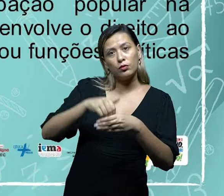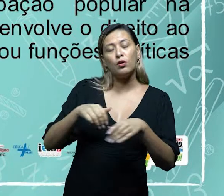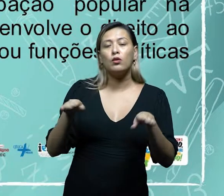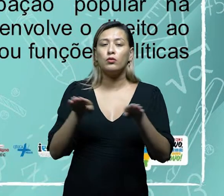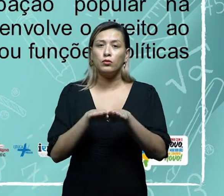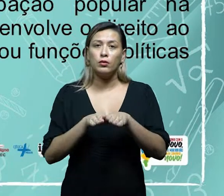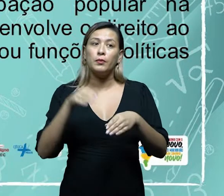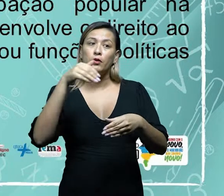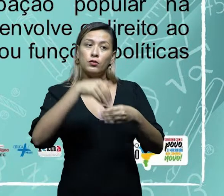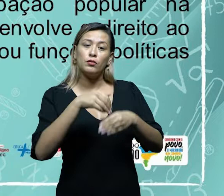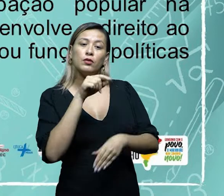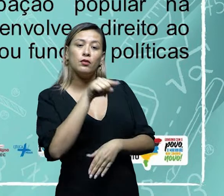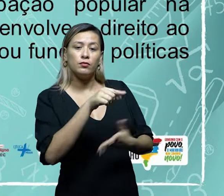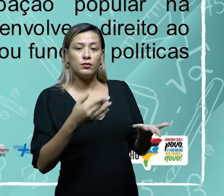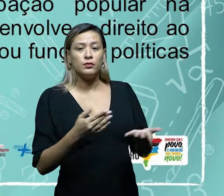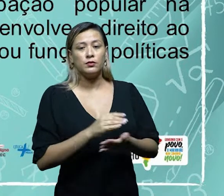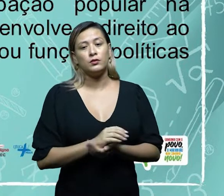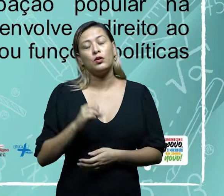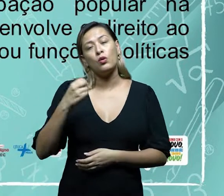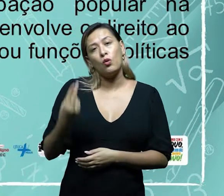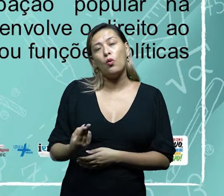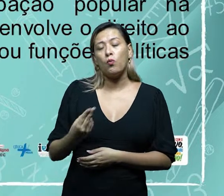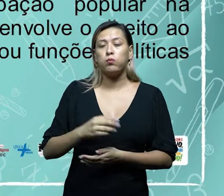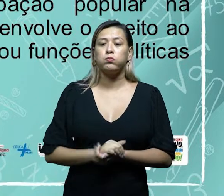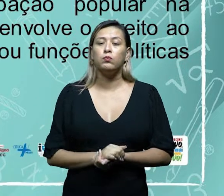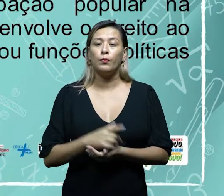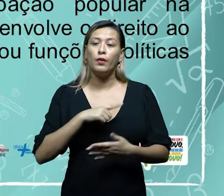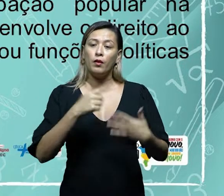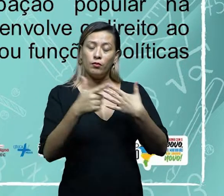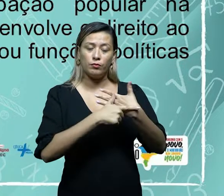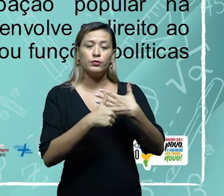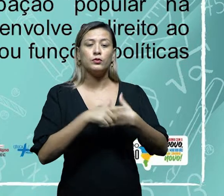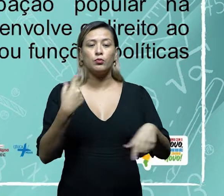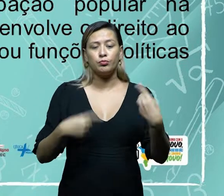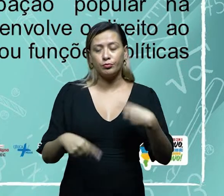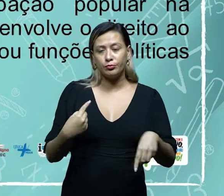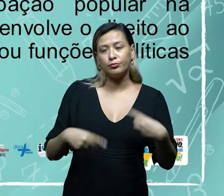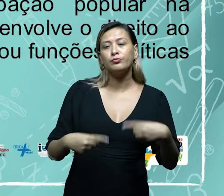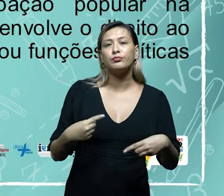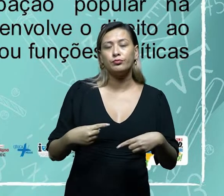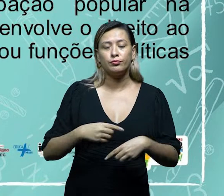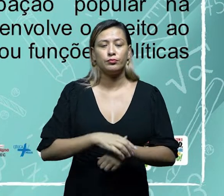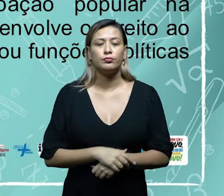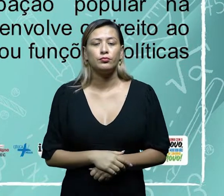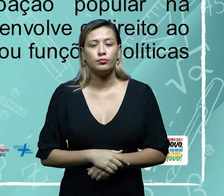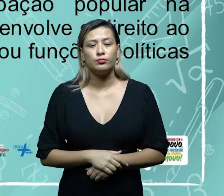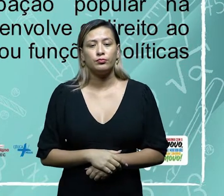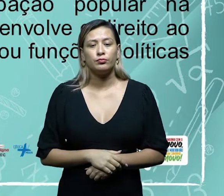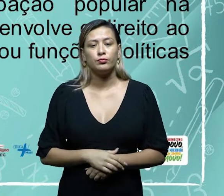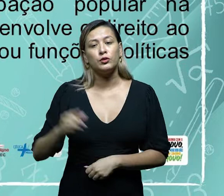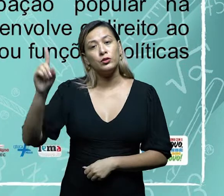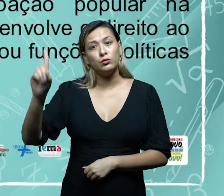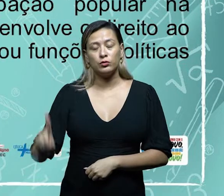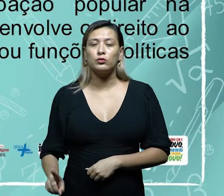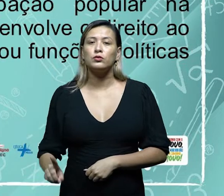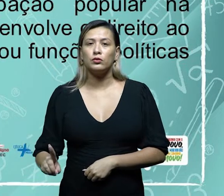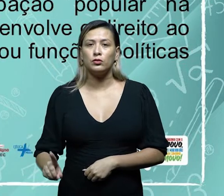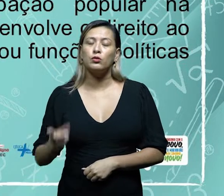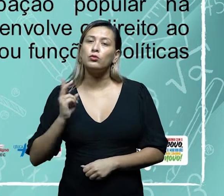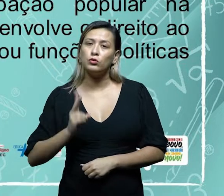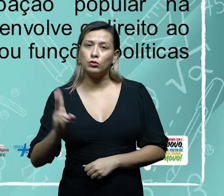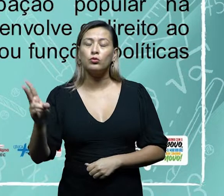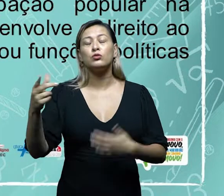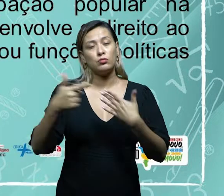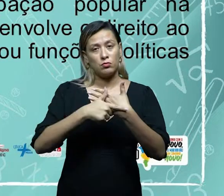votado, o direito de ocupar cargos públicos e funções políticas ou funções políticas e, por fim, né, o direito de